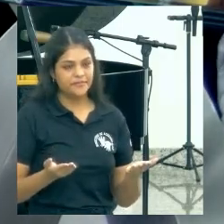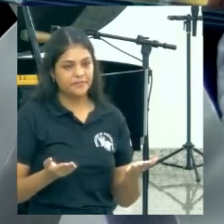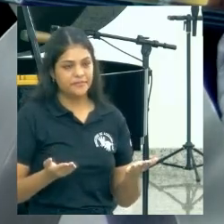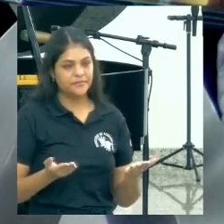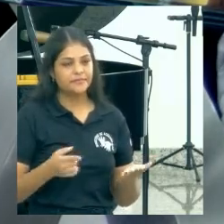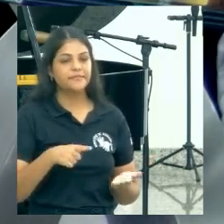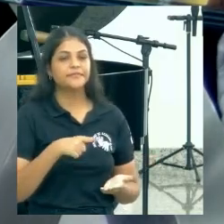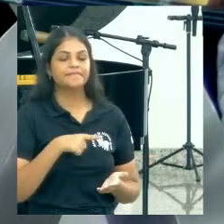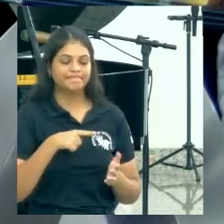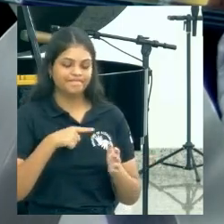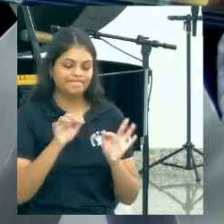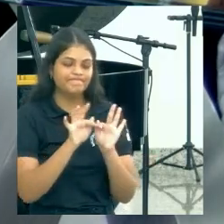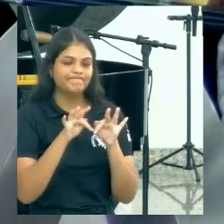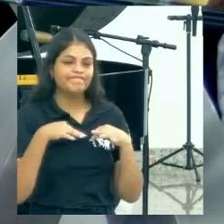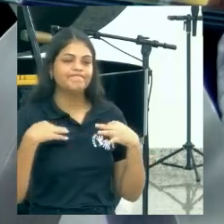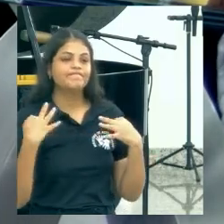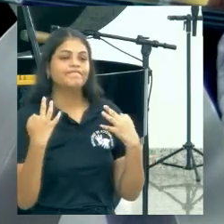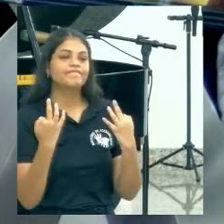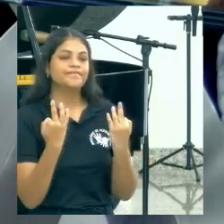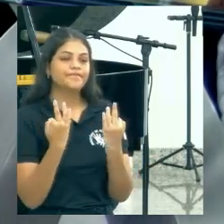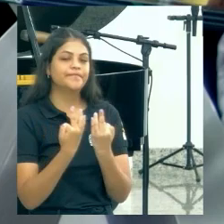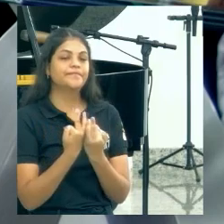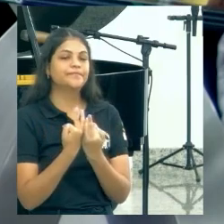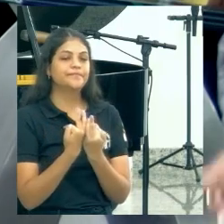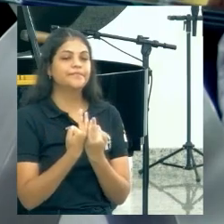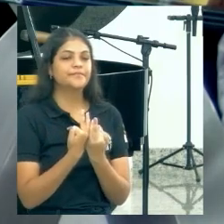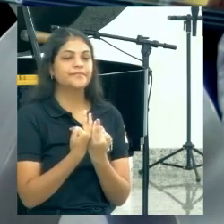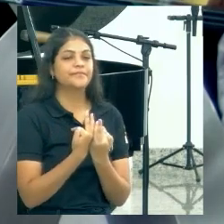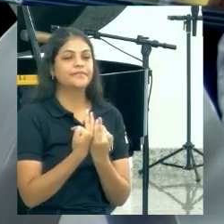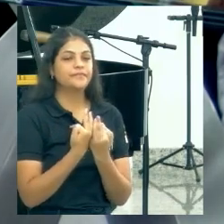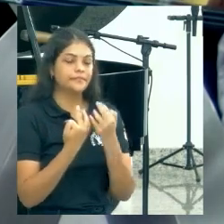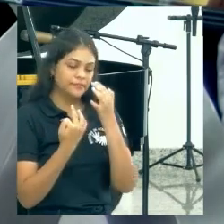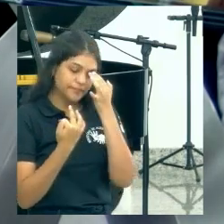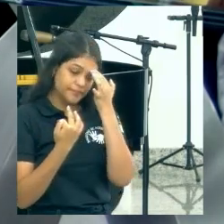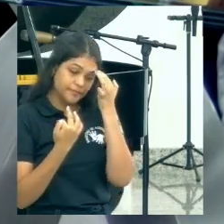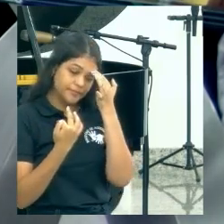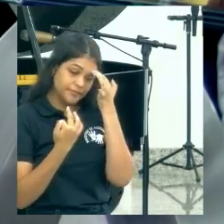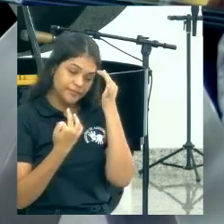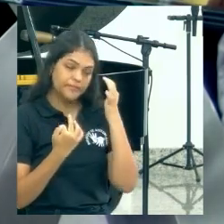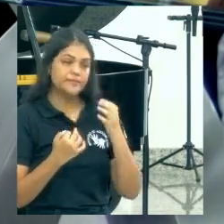Ele tem uma família. E ele